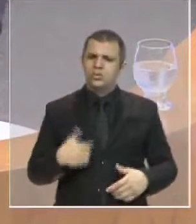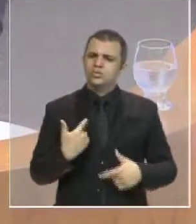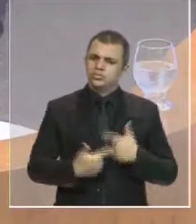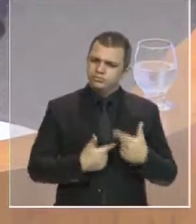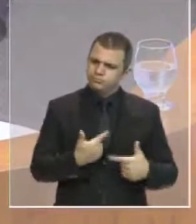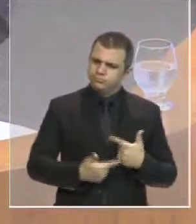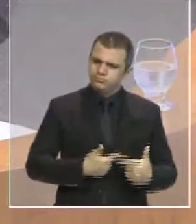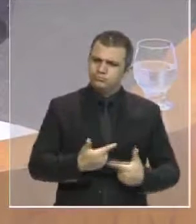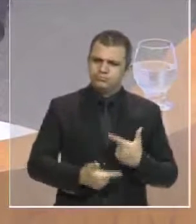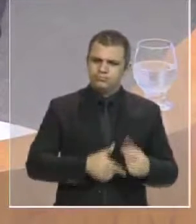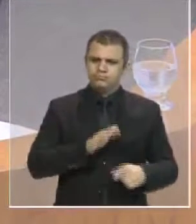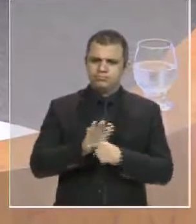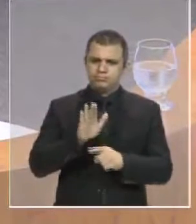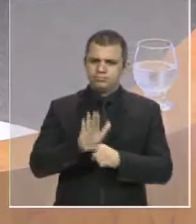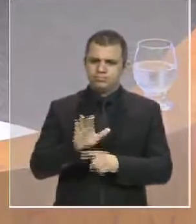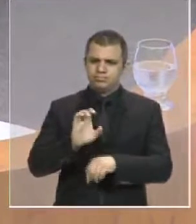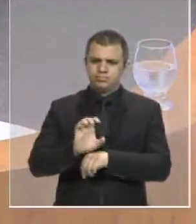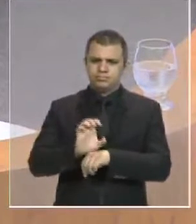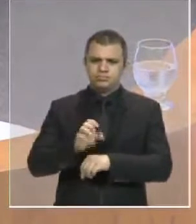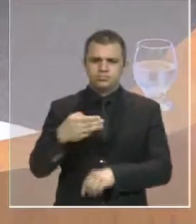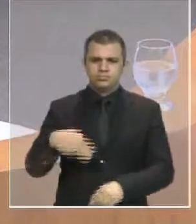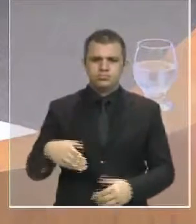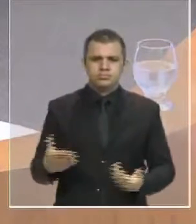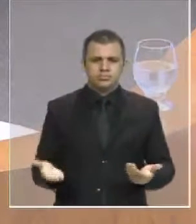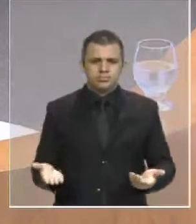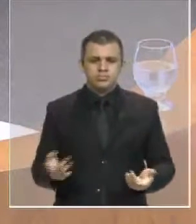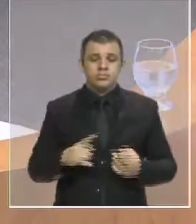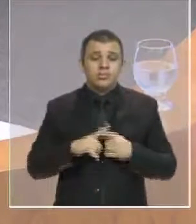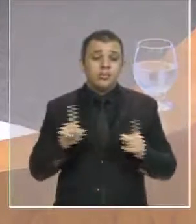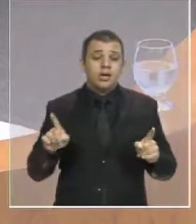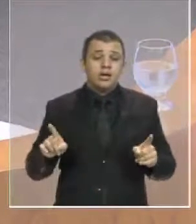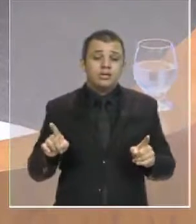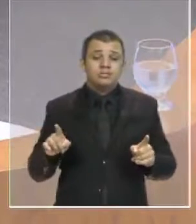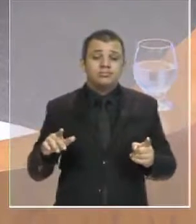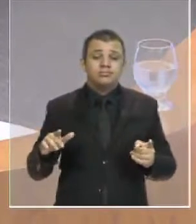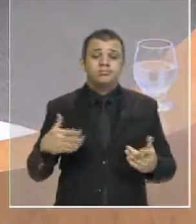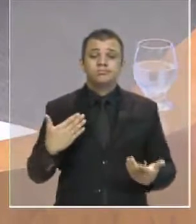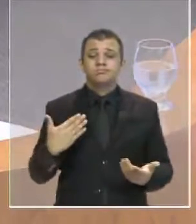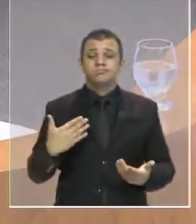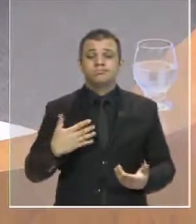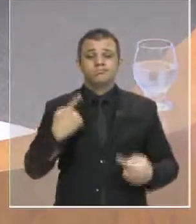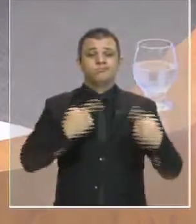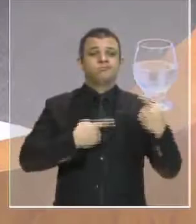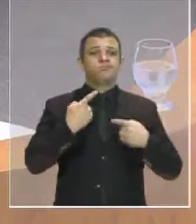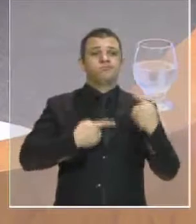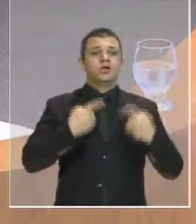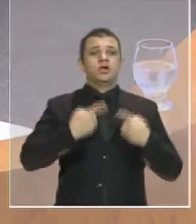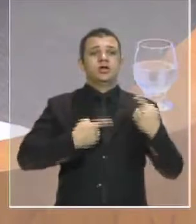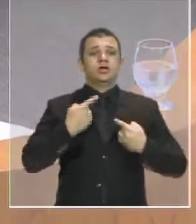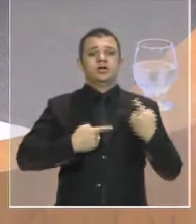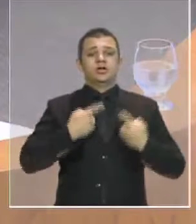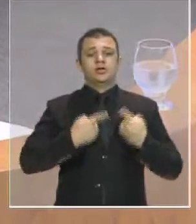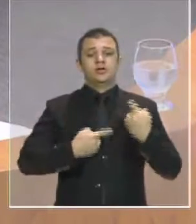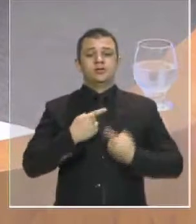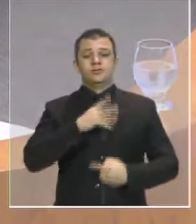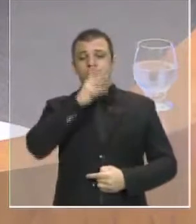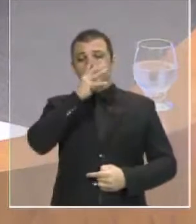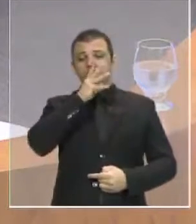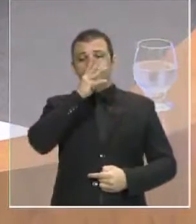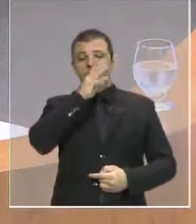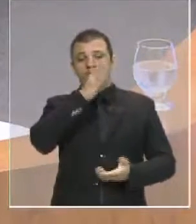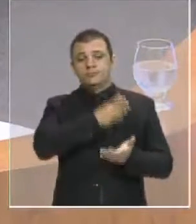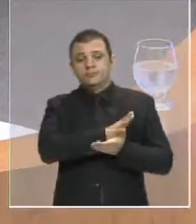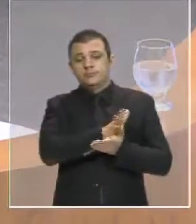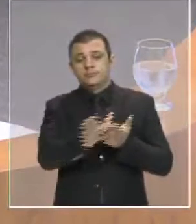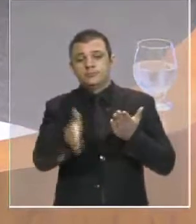alguma coisa pelo estado do Maranhão, mas que se perde no meio do debate político, colocando factoides,